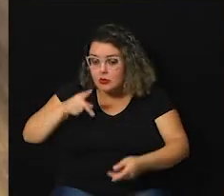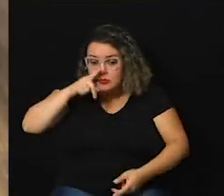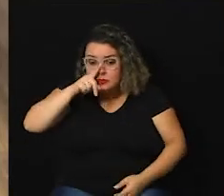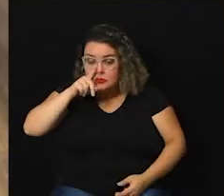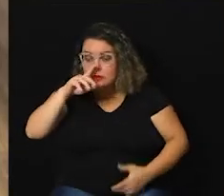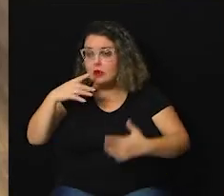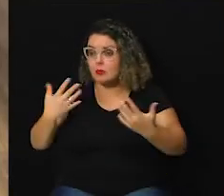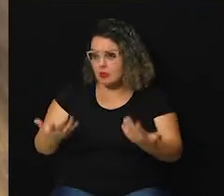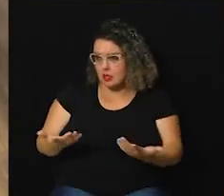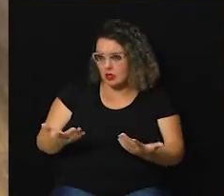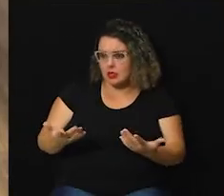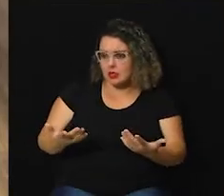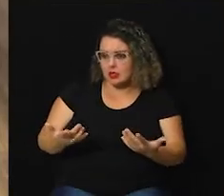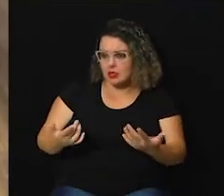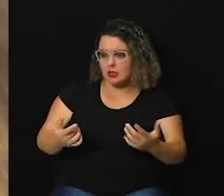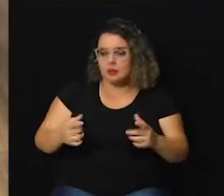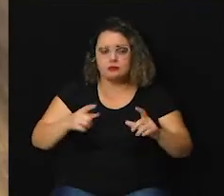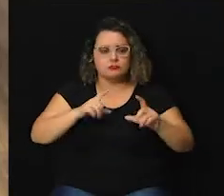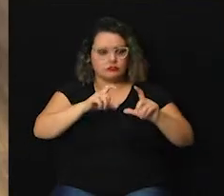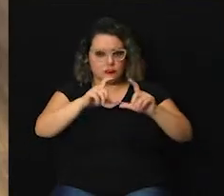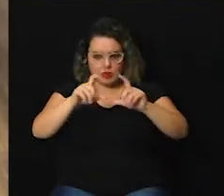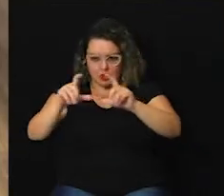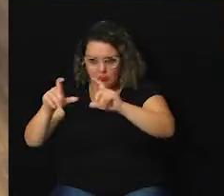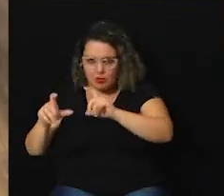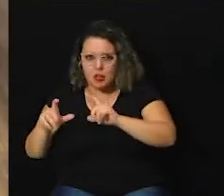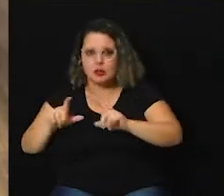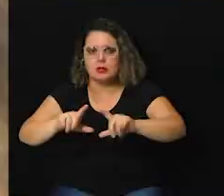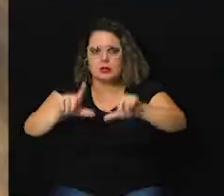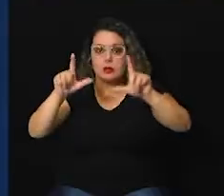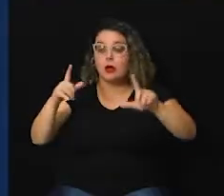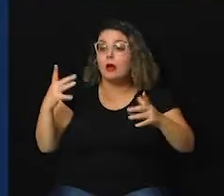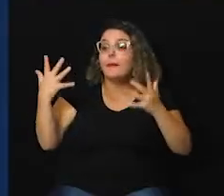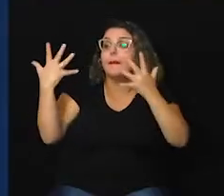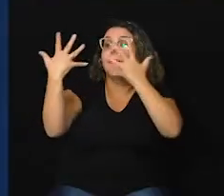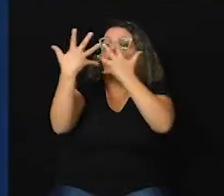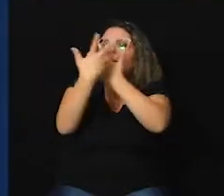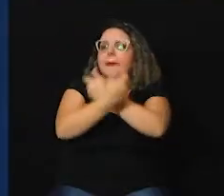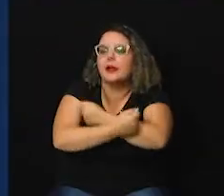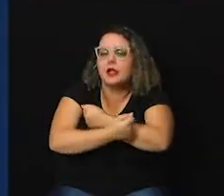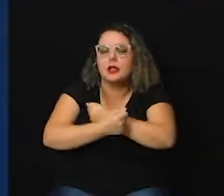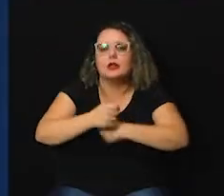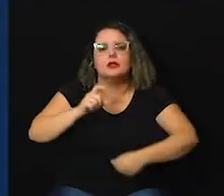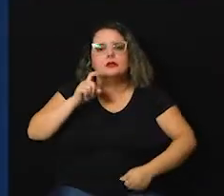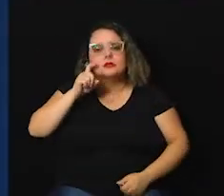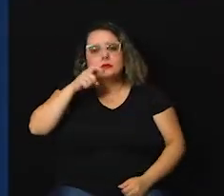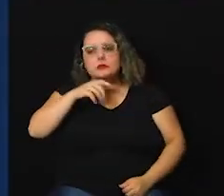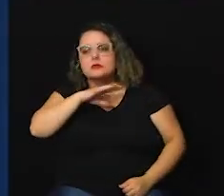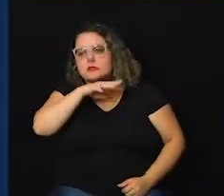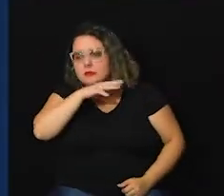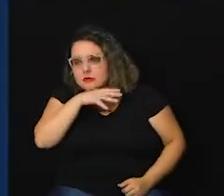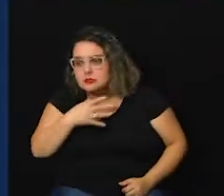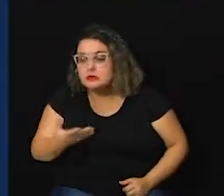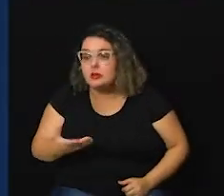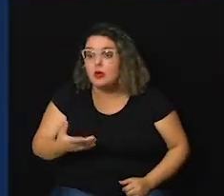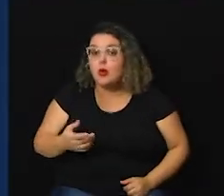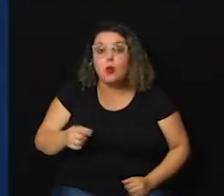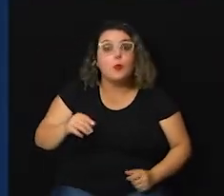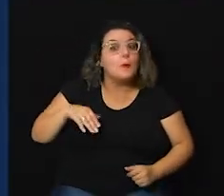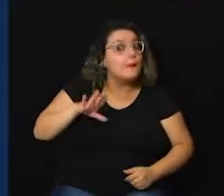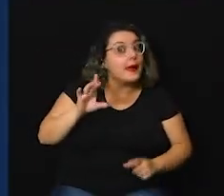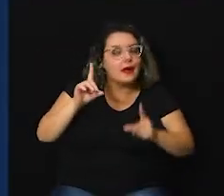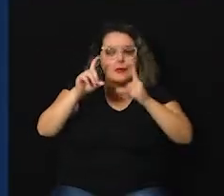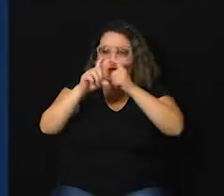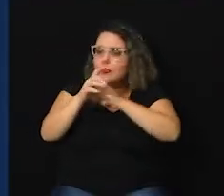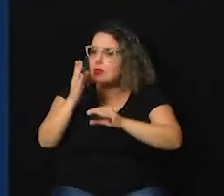gente tem que trazer aqui, imagens vão aparecer na tela para a gente relembrar a beleza desse animal, que é considerado um dos mais raros